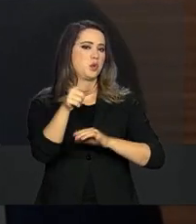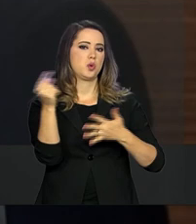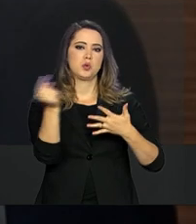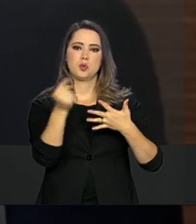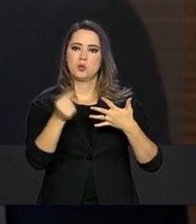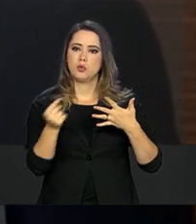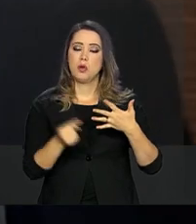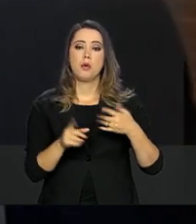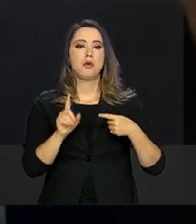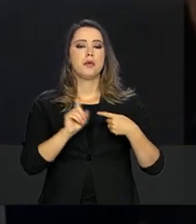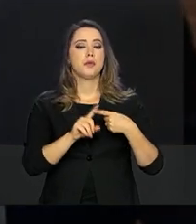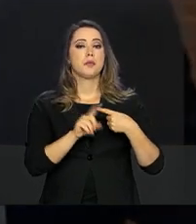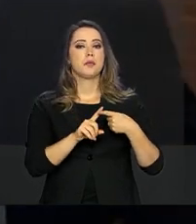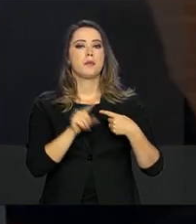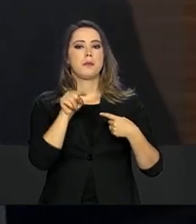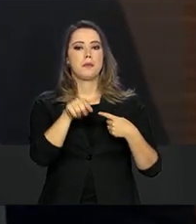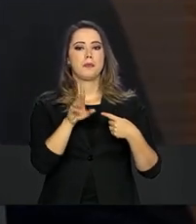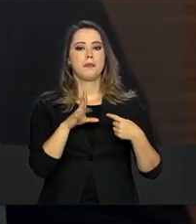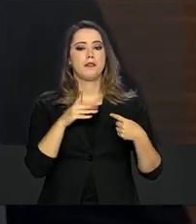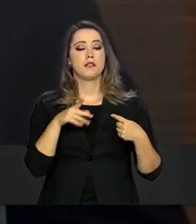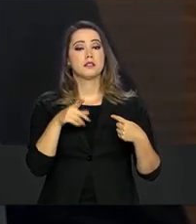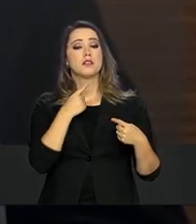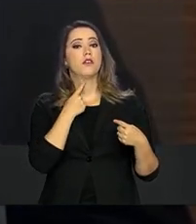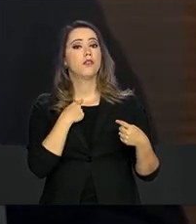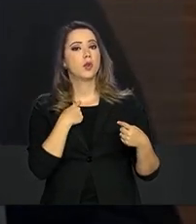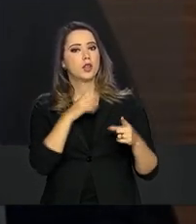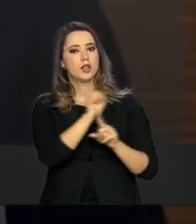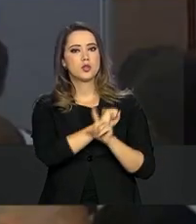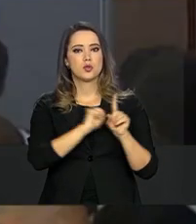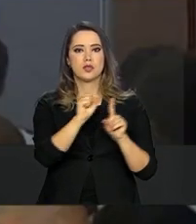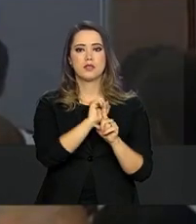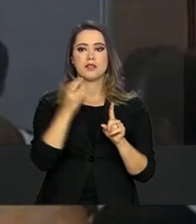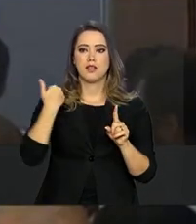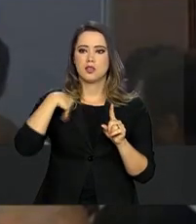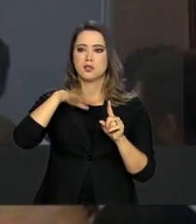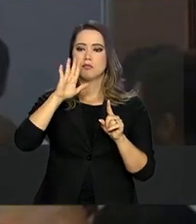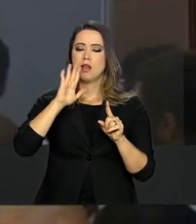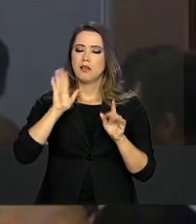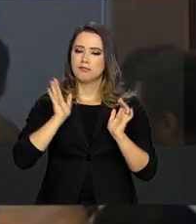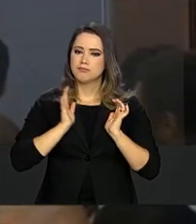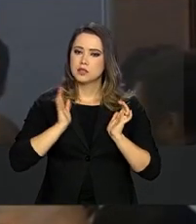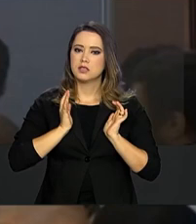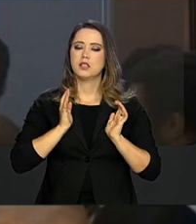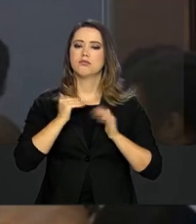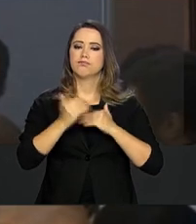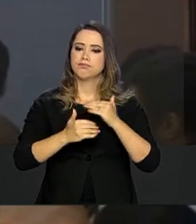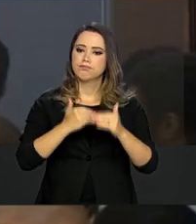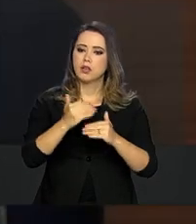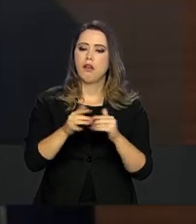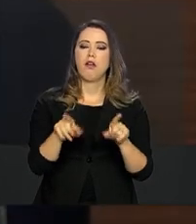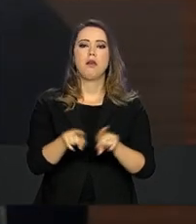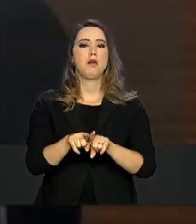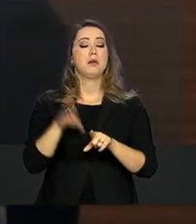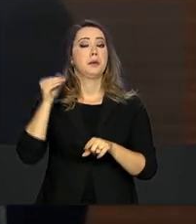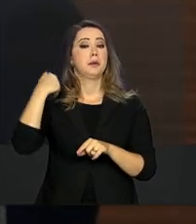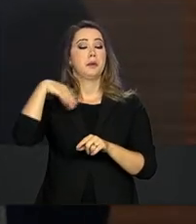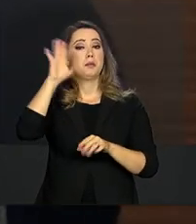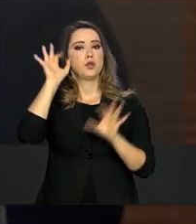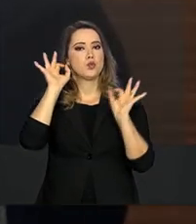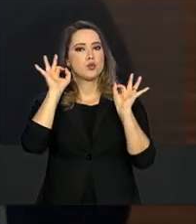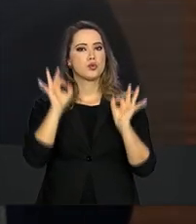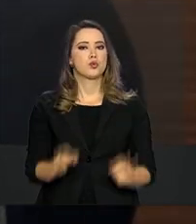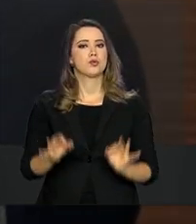cplp esta aspiração por sociedades mais prósperas e justas aliás